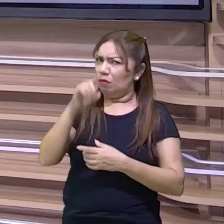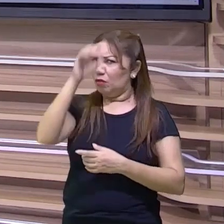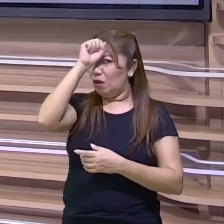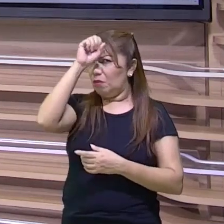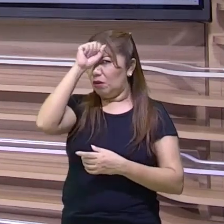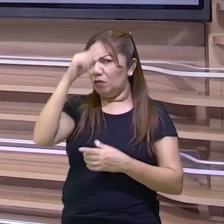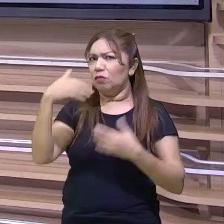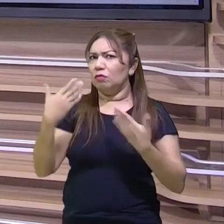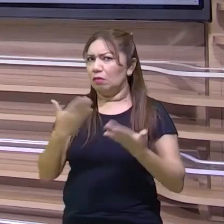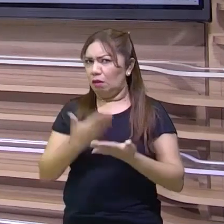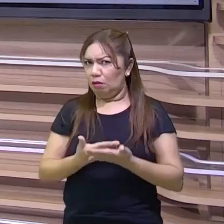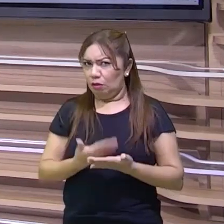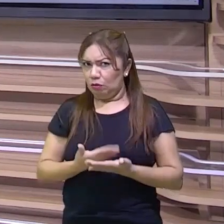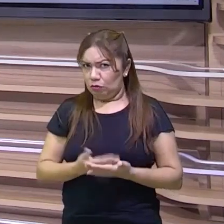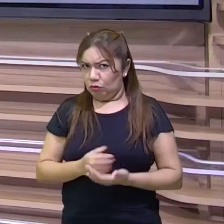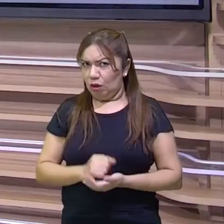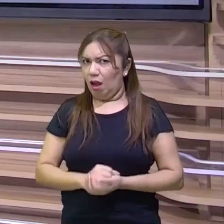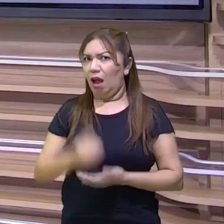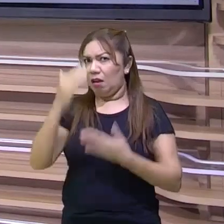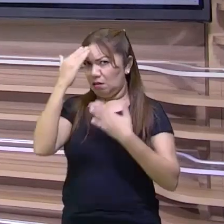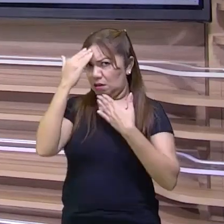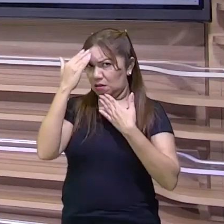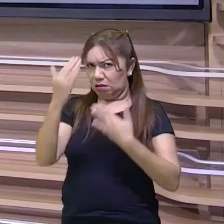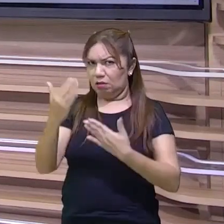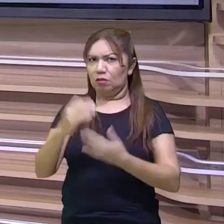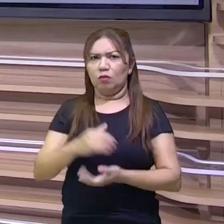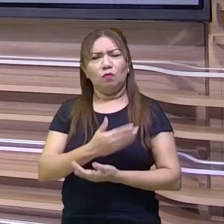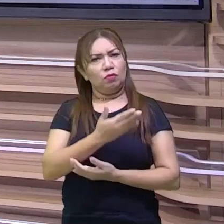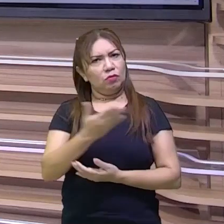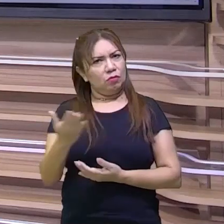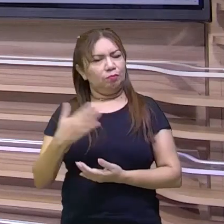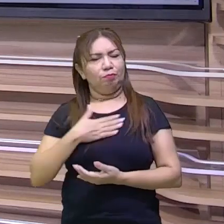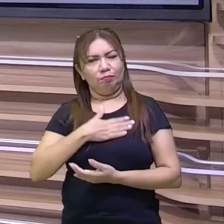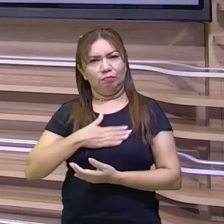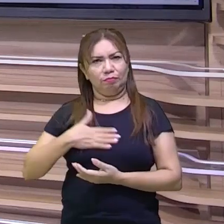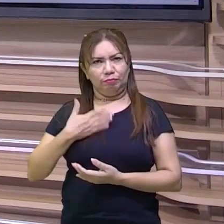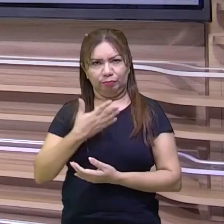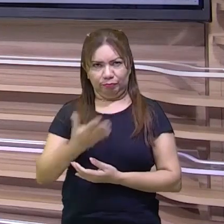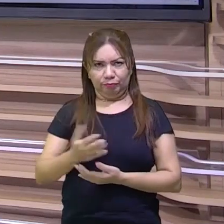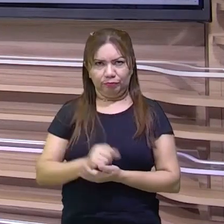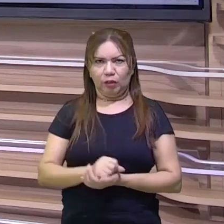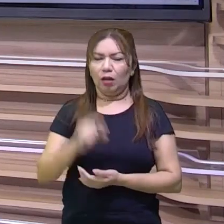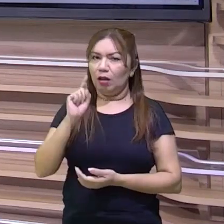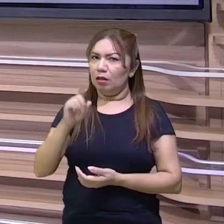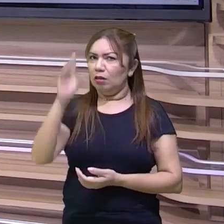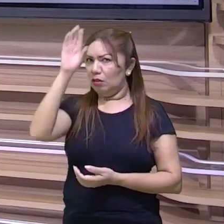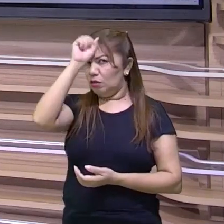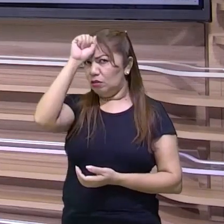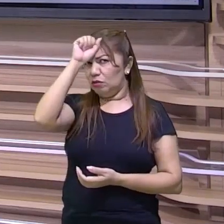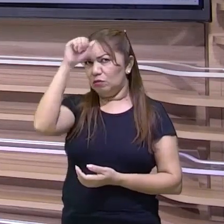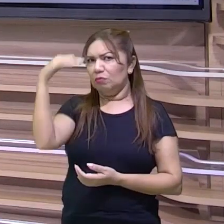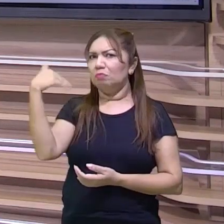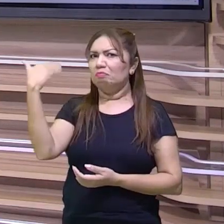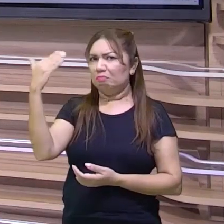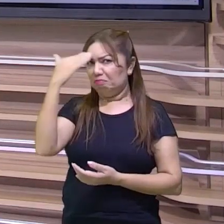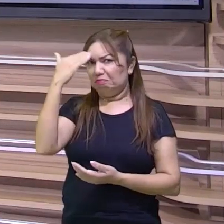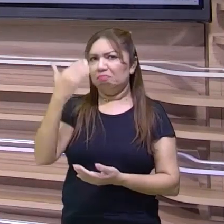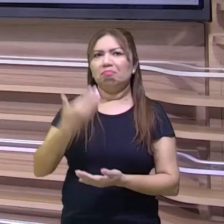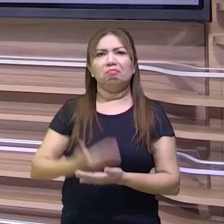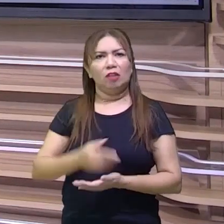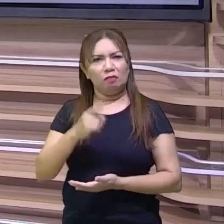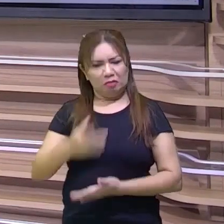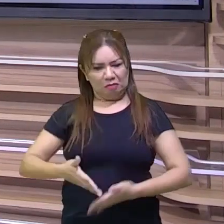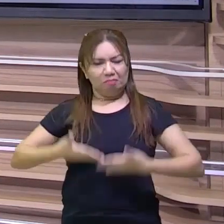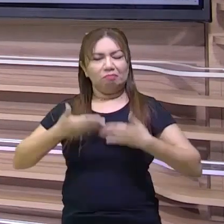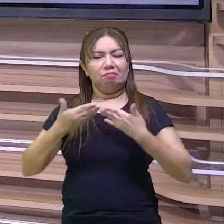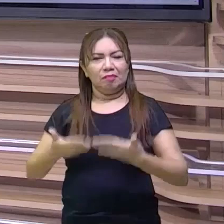hoje e agradeço a participação de todas vocês e acredito que em cada aula vocês vão se dedicando cada